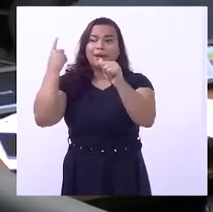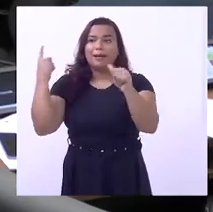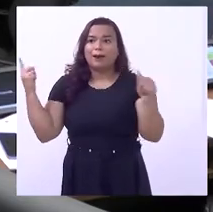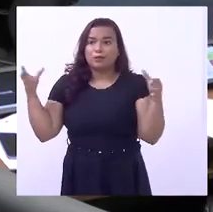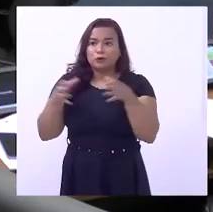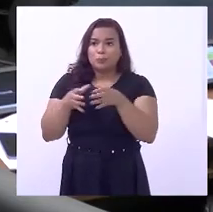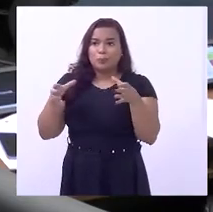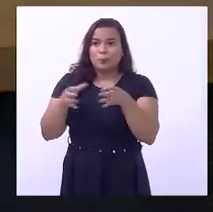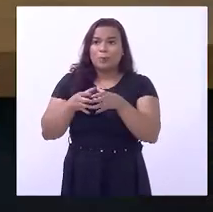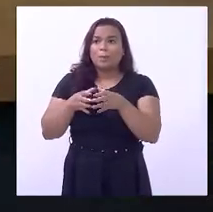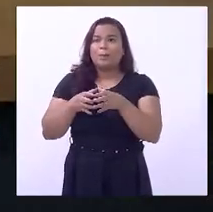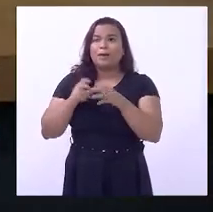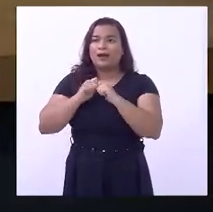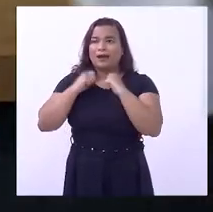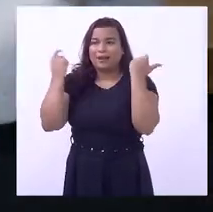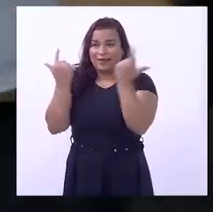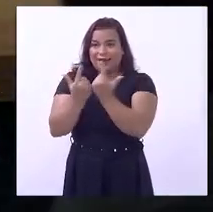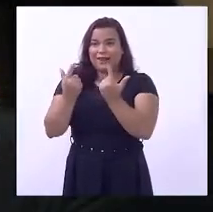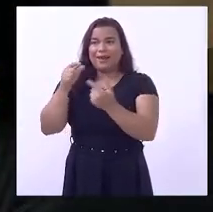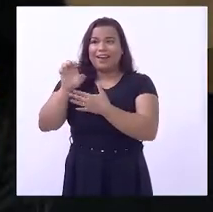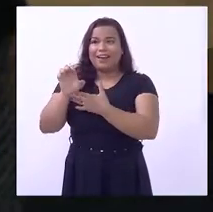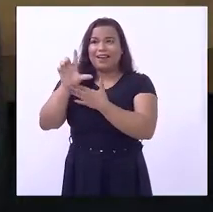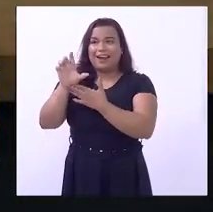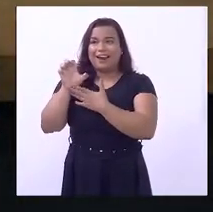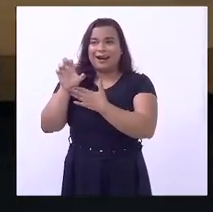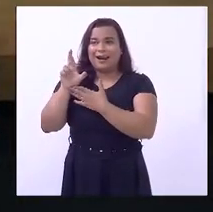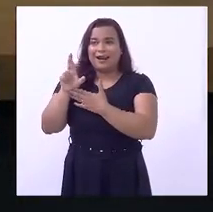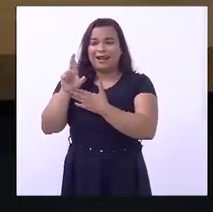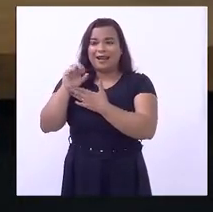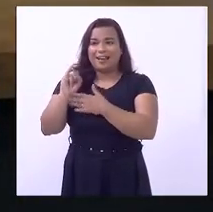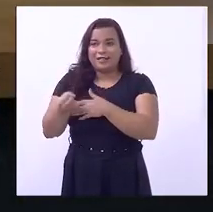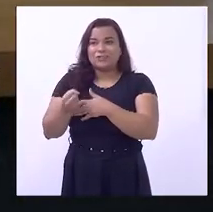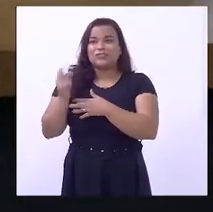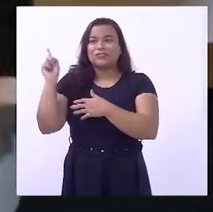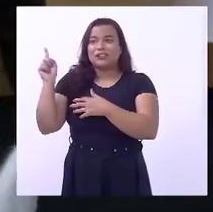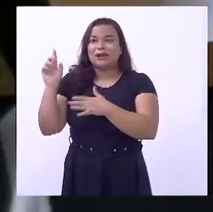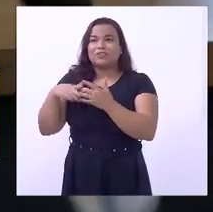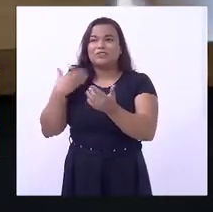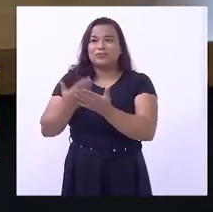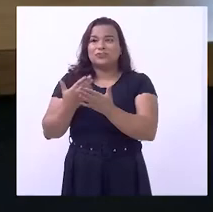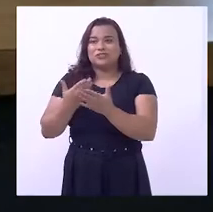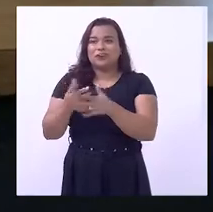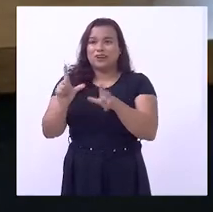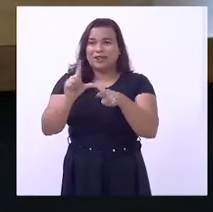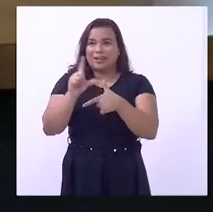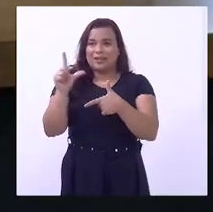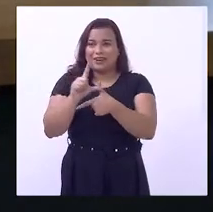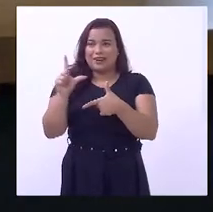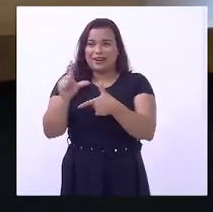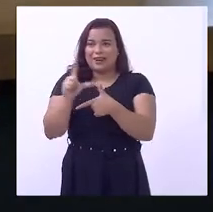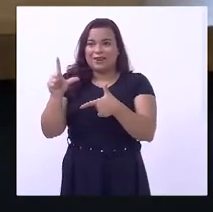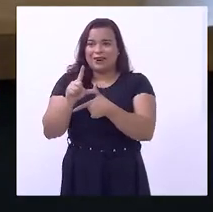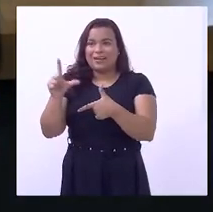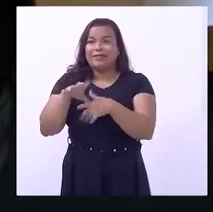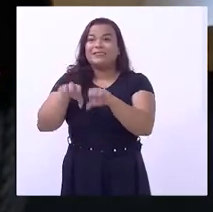ELERJ, da Assembleia Legislativa, da Escola do Legislativo, no MBA de Gestão.